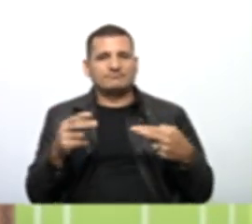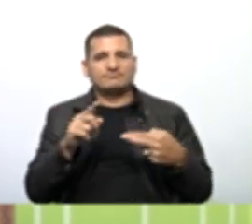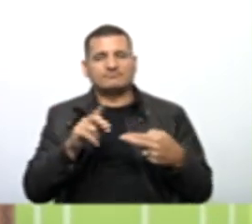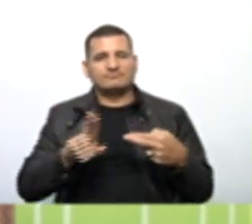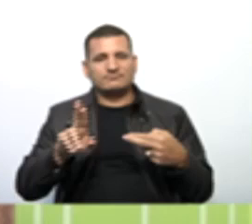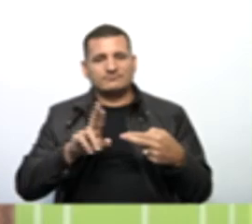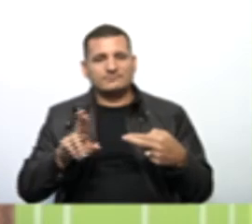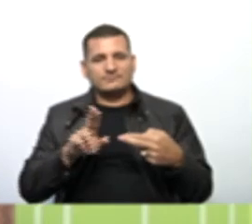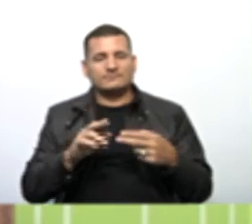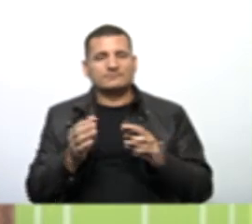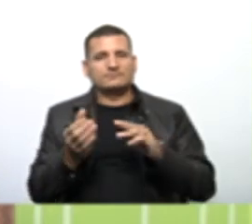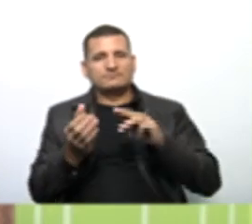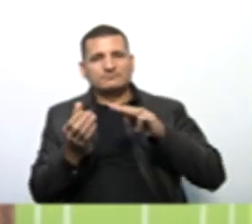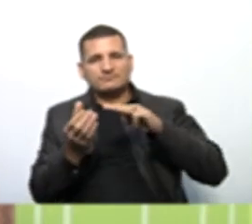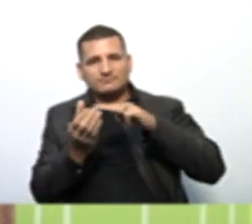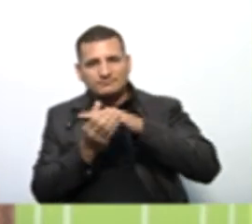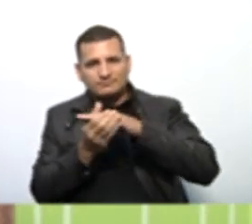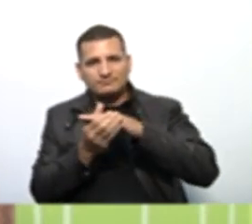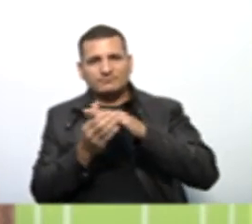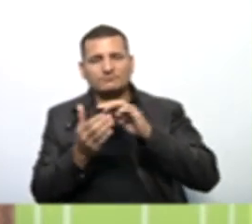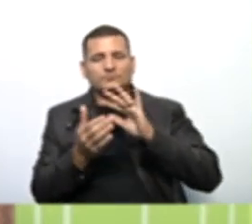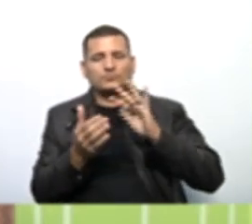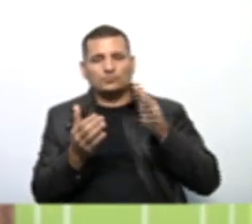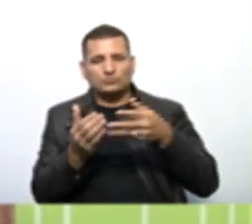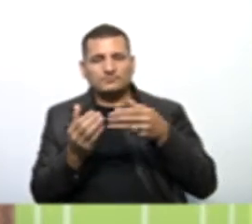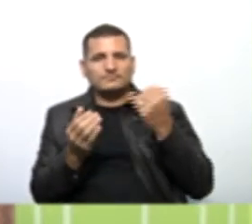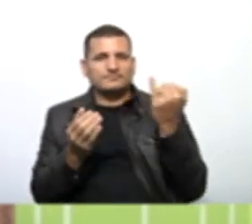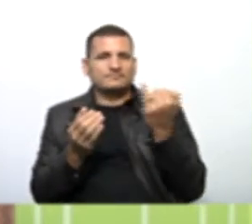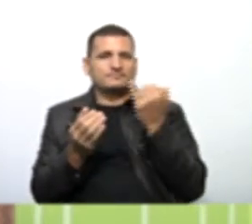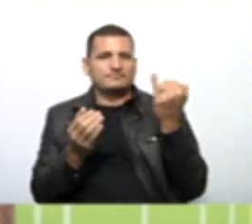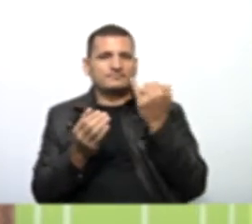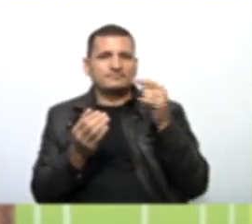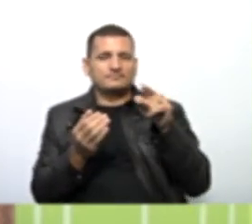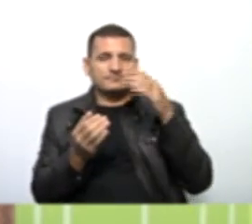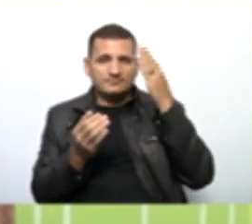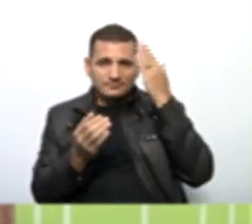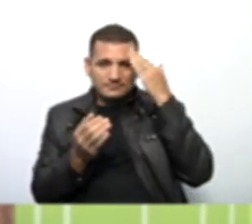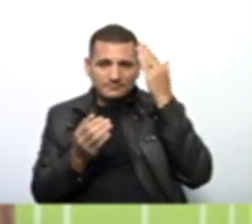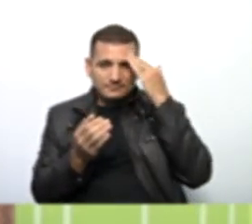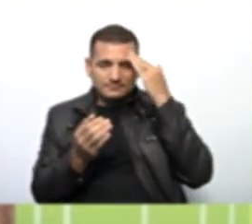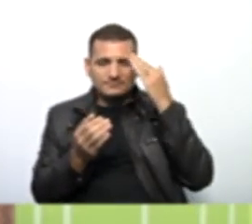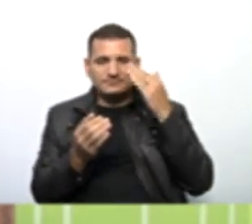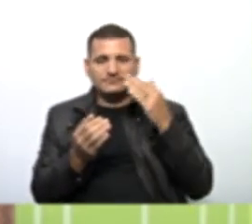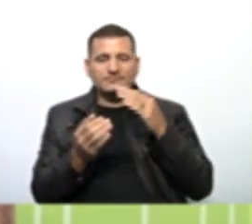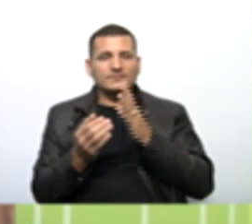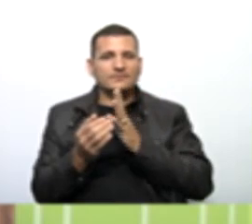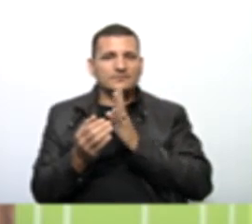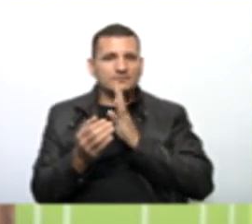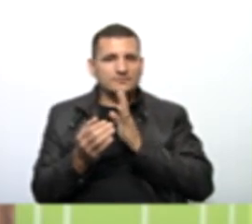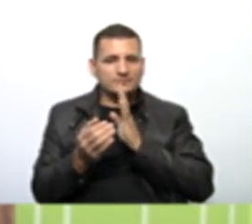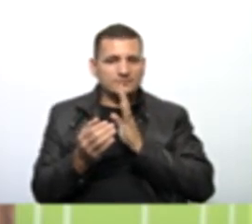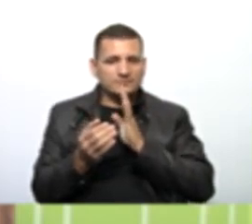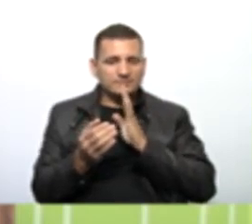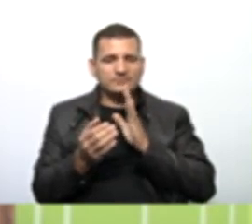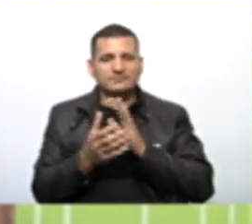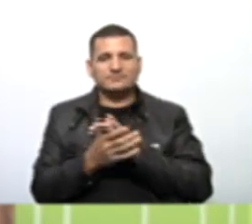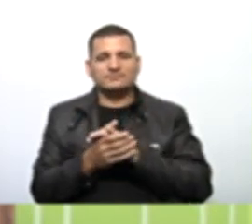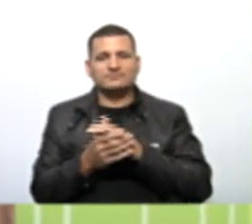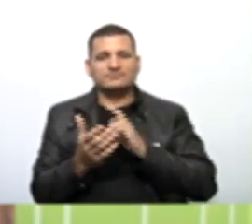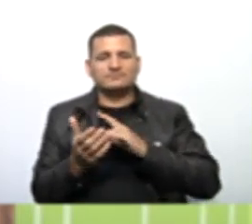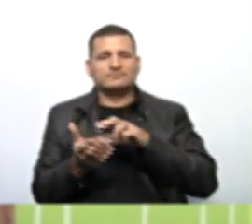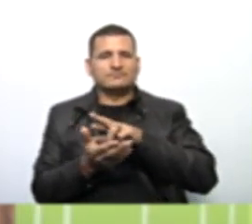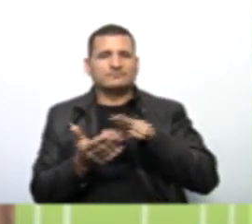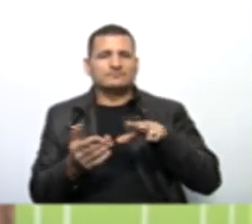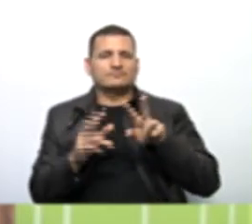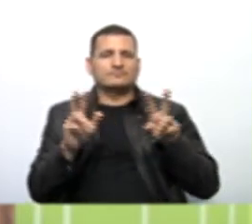tudo pessoal é importante importante é você saber que esse conhecimento logicamente que tem várias ações